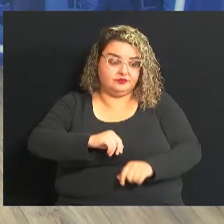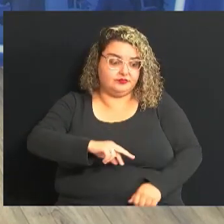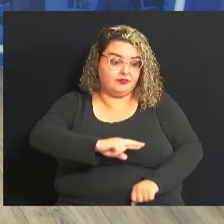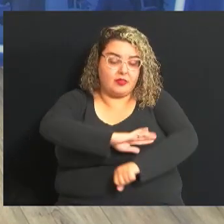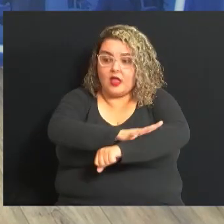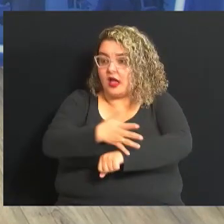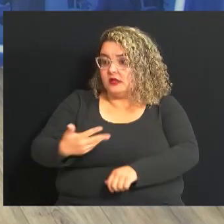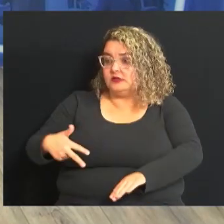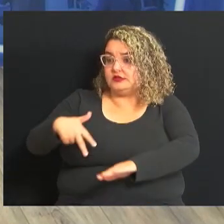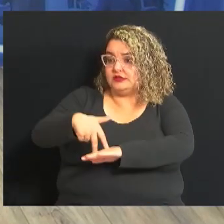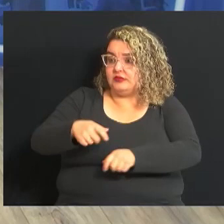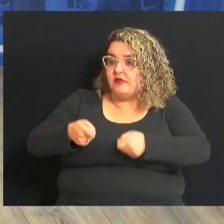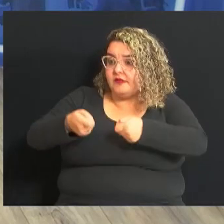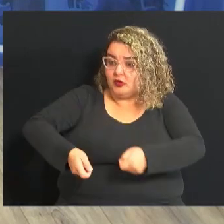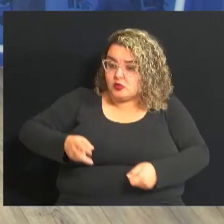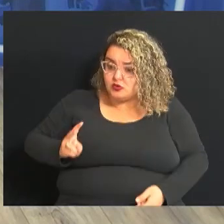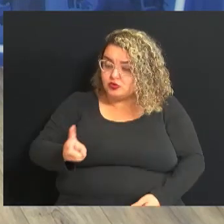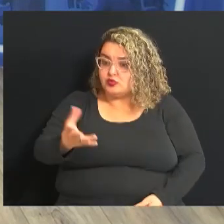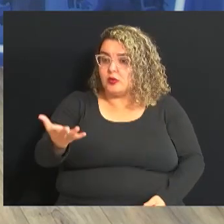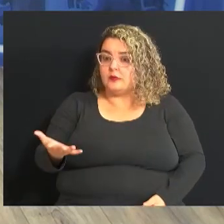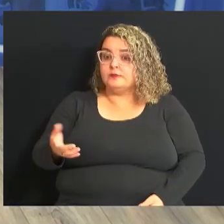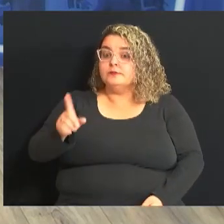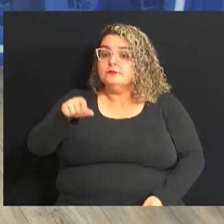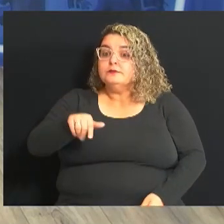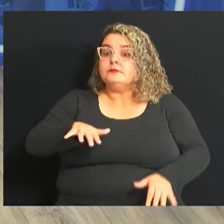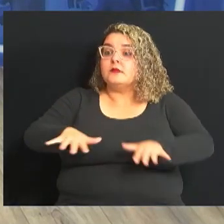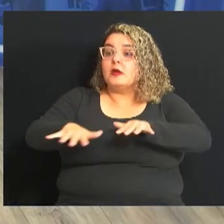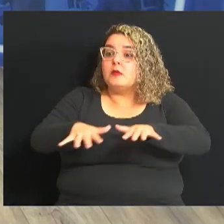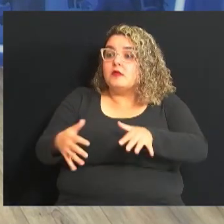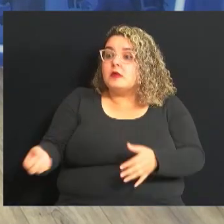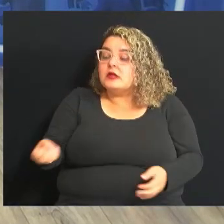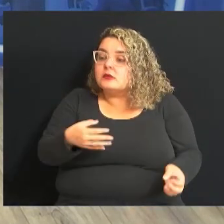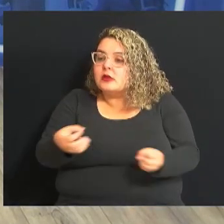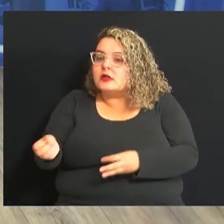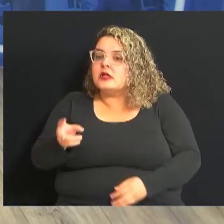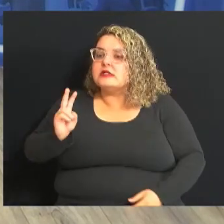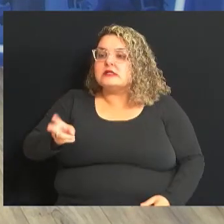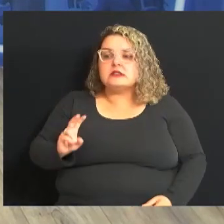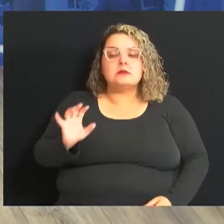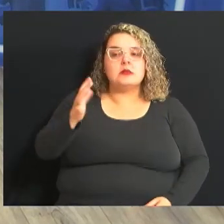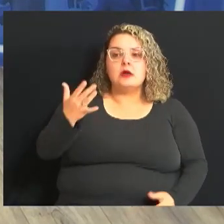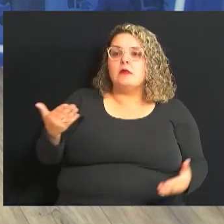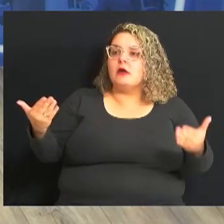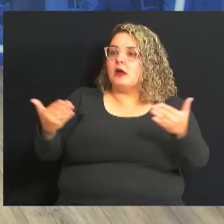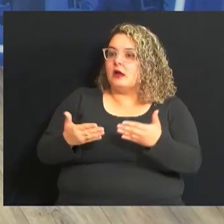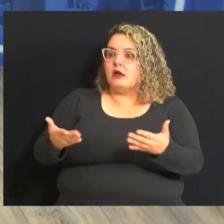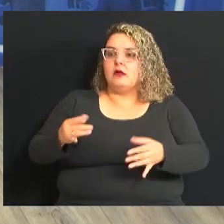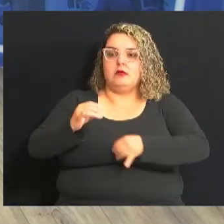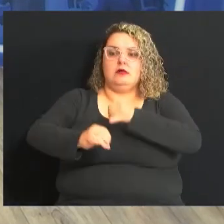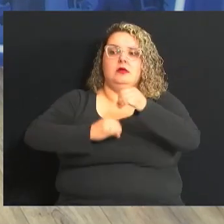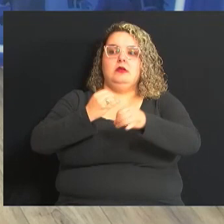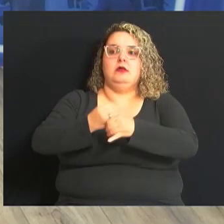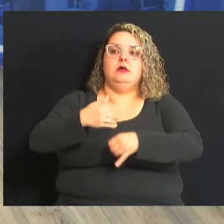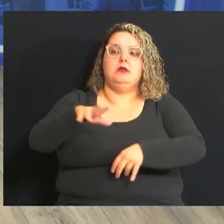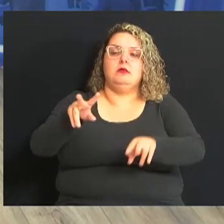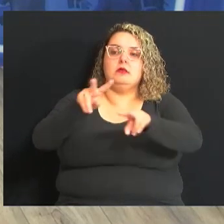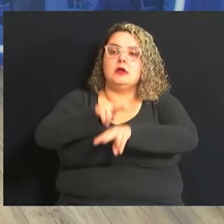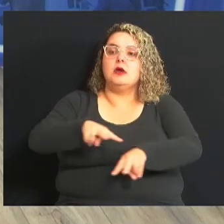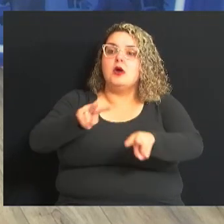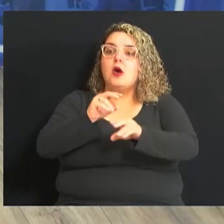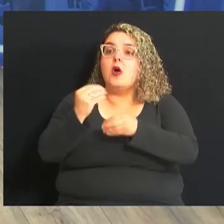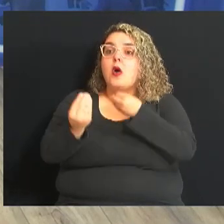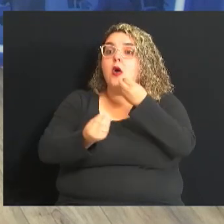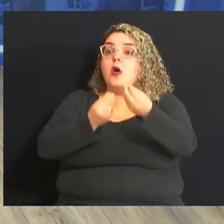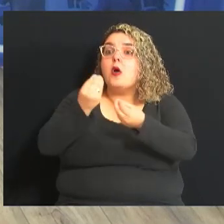cada vez mais? É um movimento atual, isso sempre aconteceu e agora a internet está dando mais visibilidade. Como que